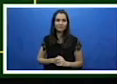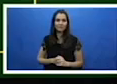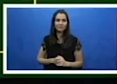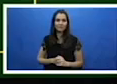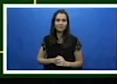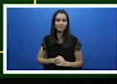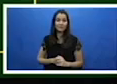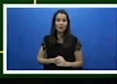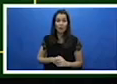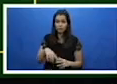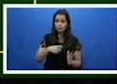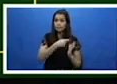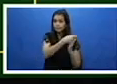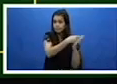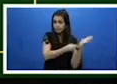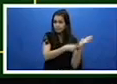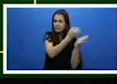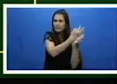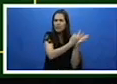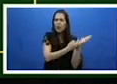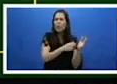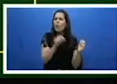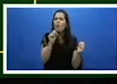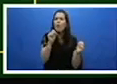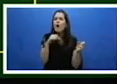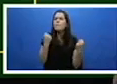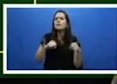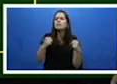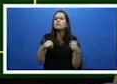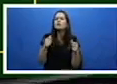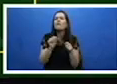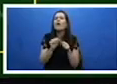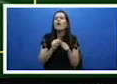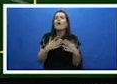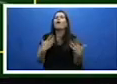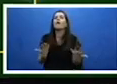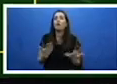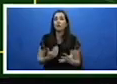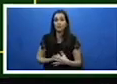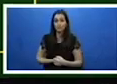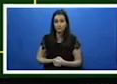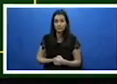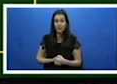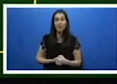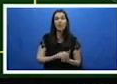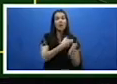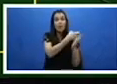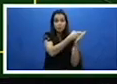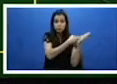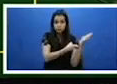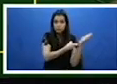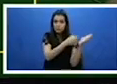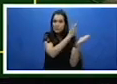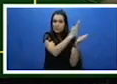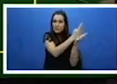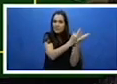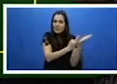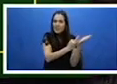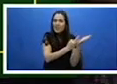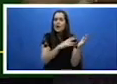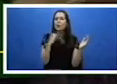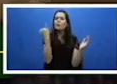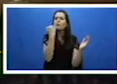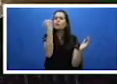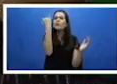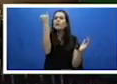Numa produção de texto, o que é preciso, professora? Ah, numa produção de texto é preciso que haja